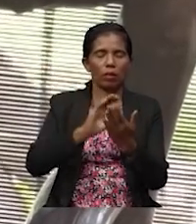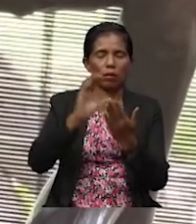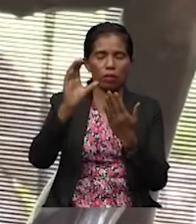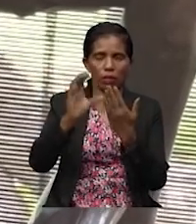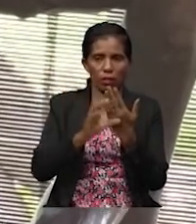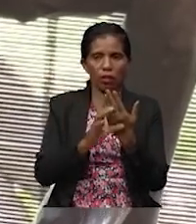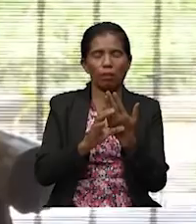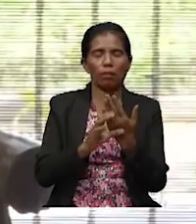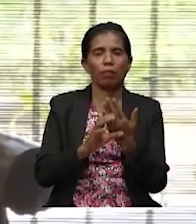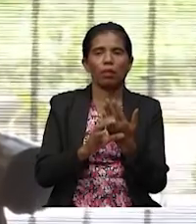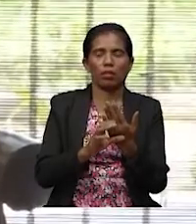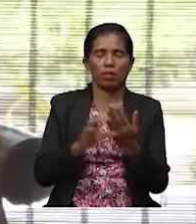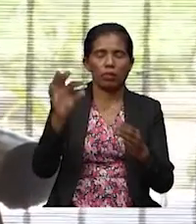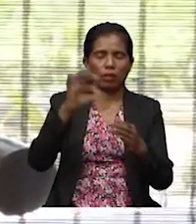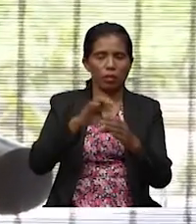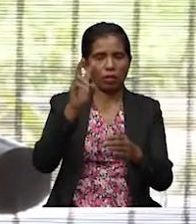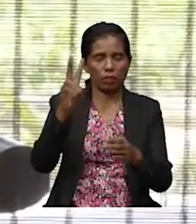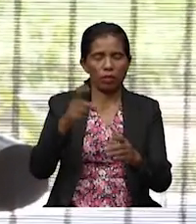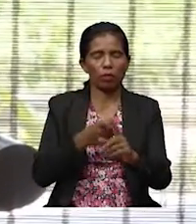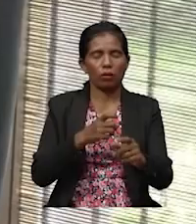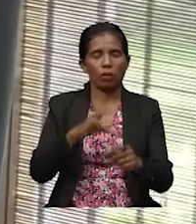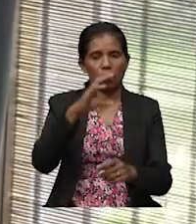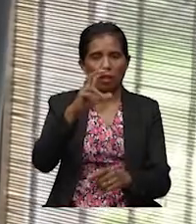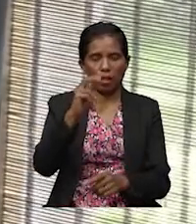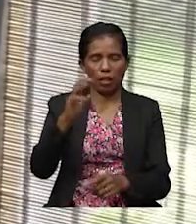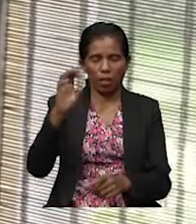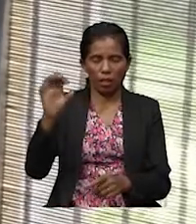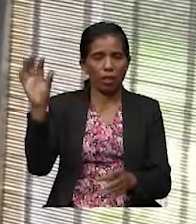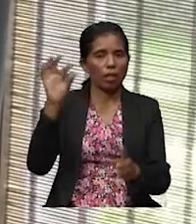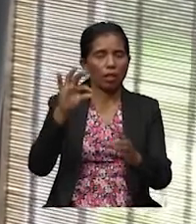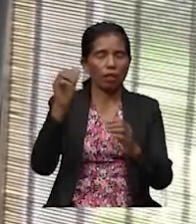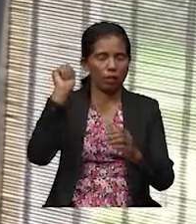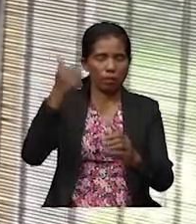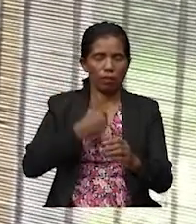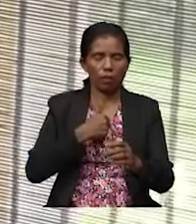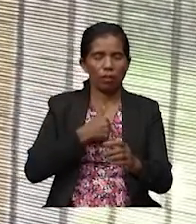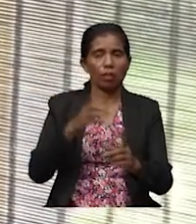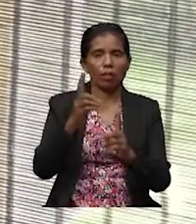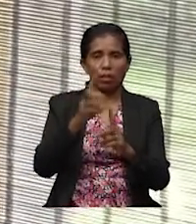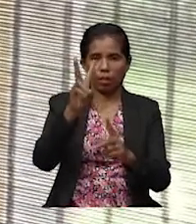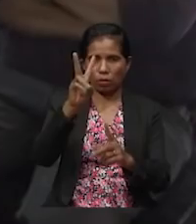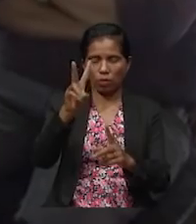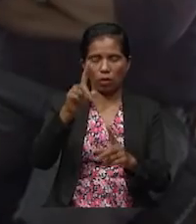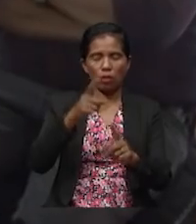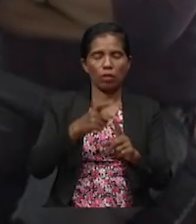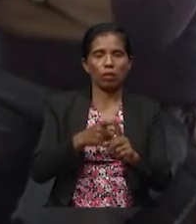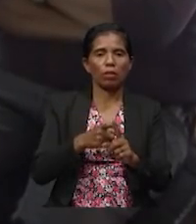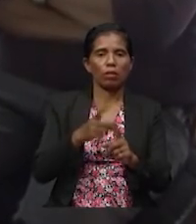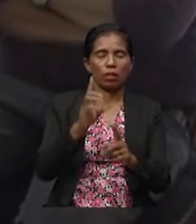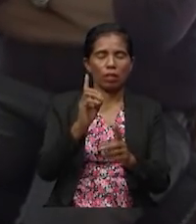volta. Tuir horário, o CCNE, campanha eleitoral segunda volta, Seihahu e a Loron Rua, to Loron Sanou